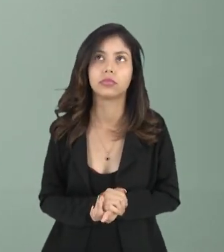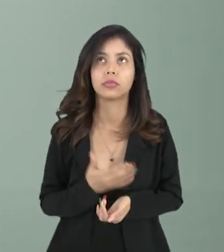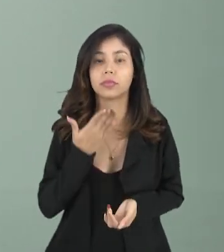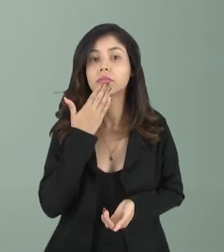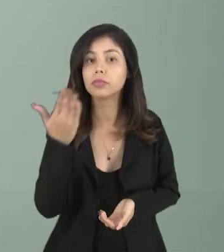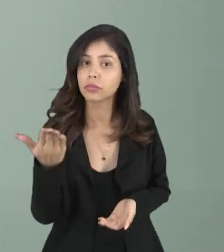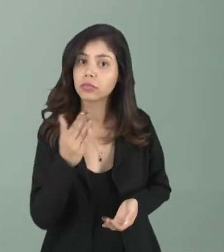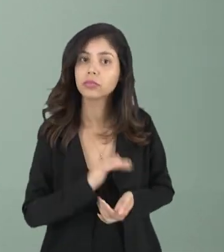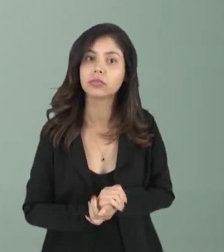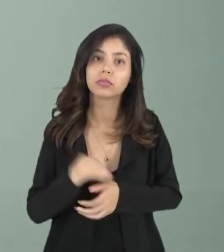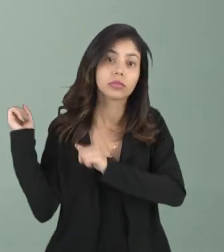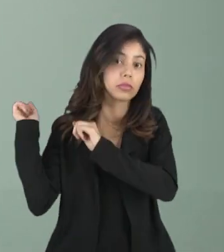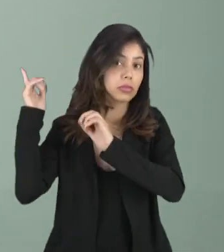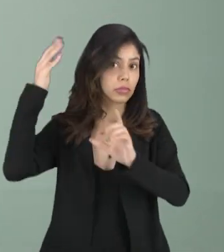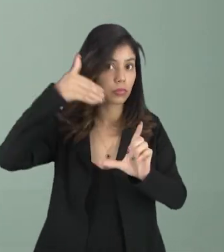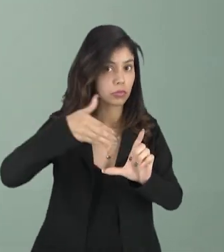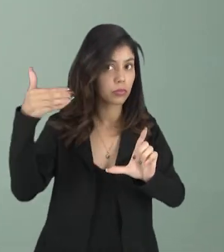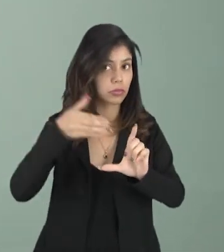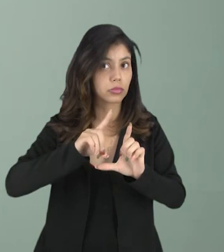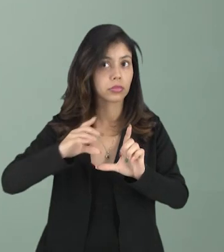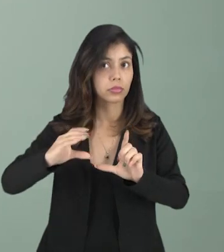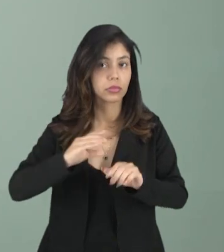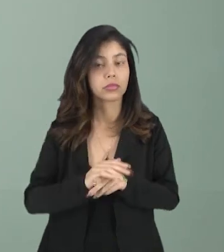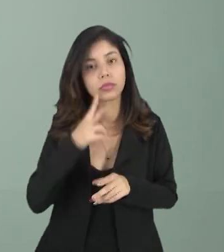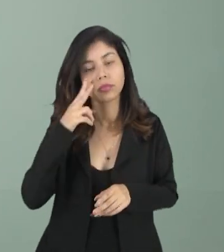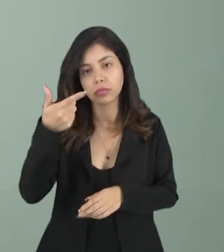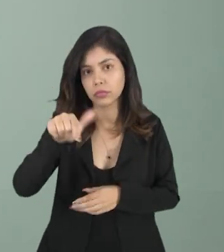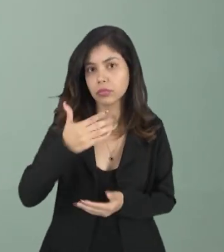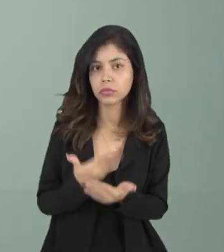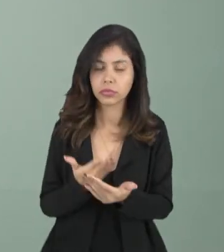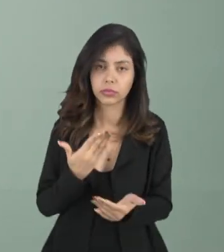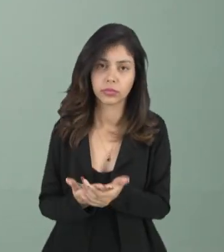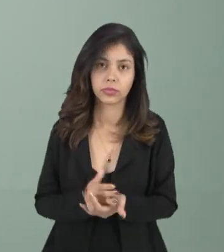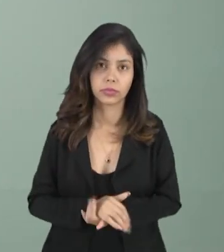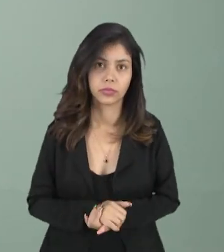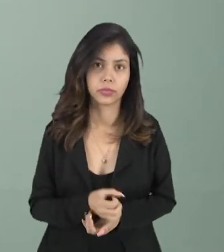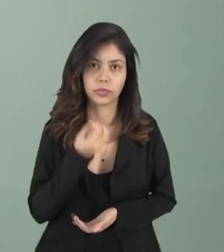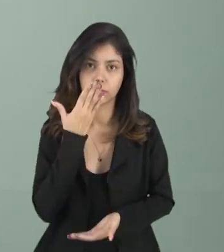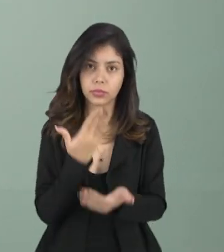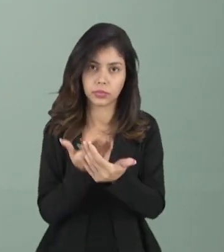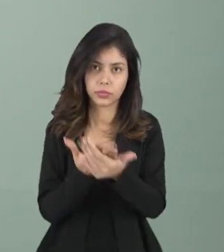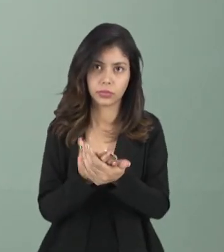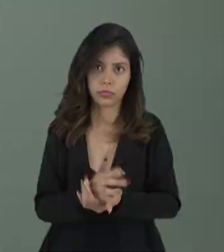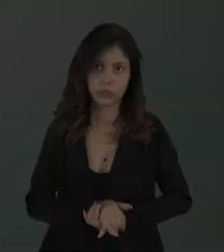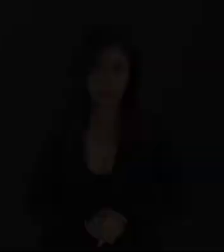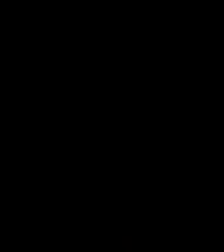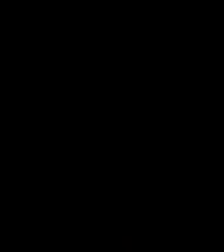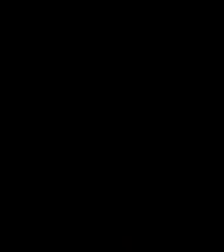vocês que recorram à plataforma Eduque e revejam essa aula. Bons estudos!